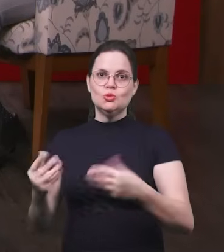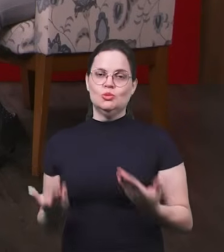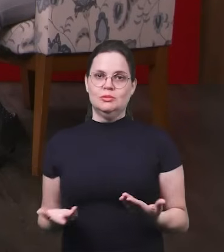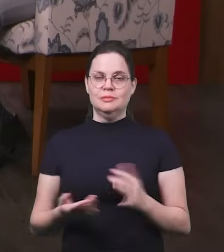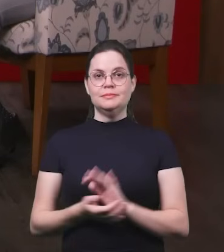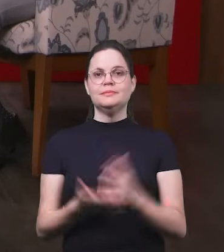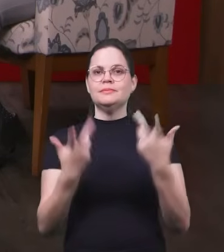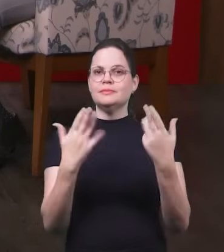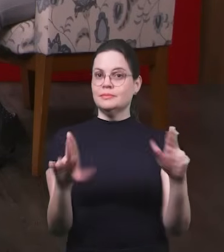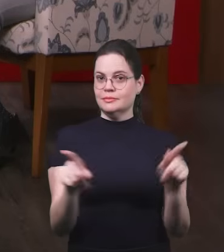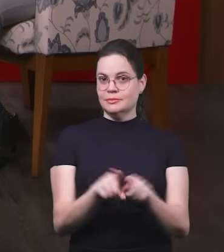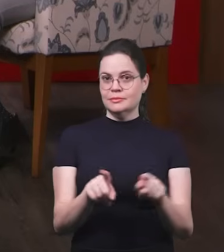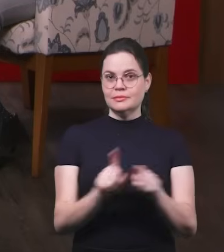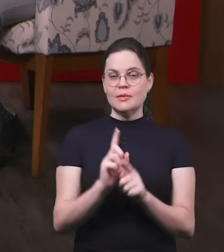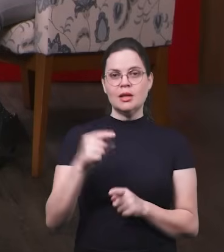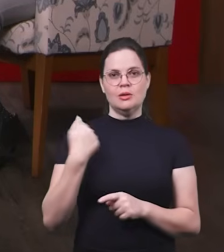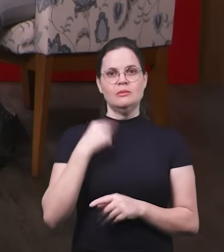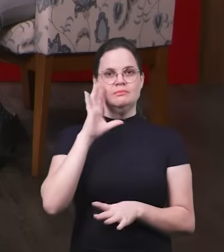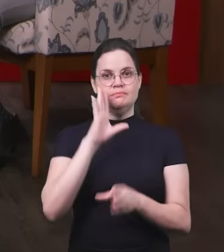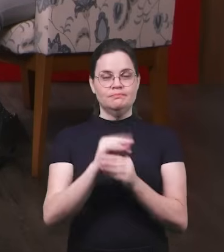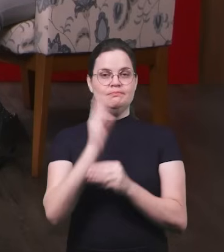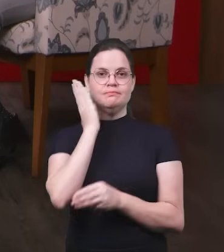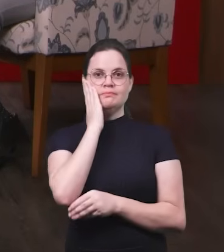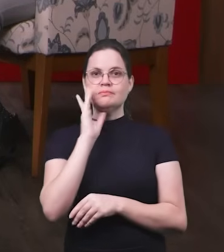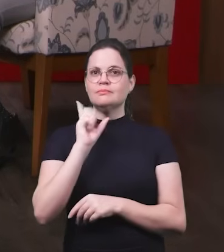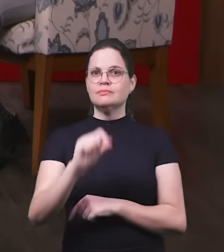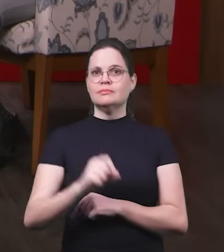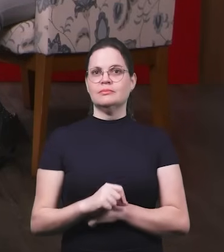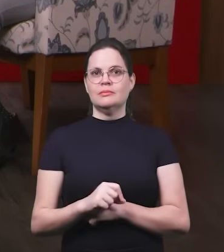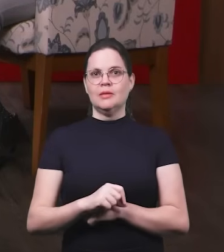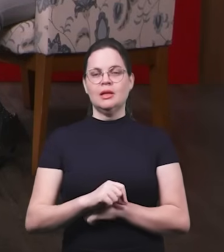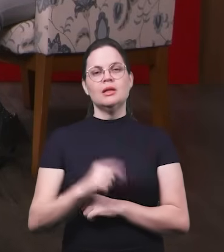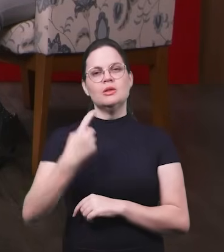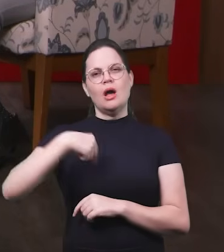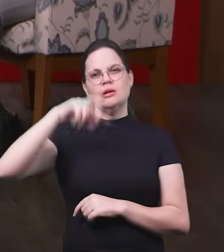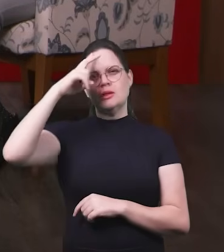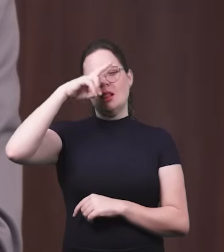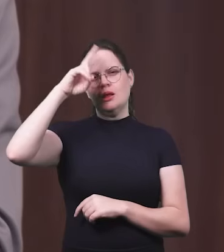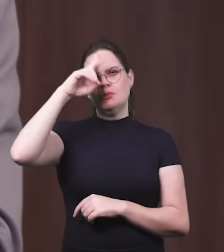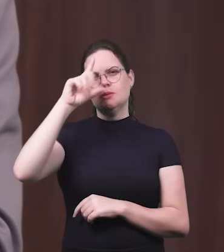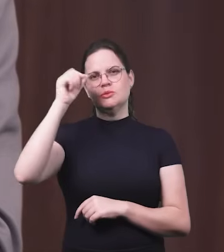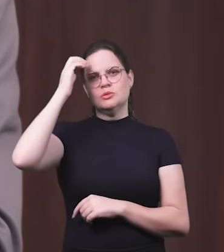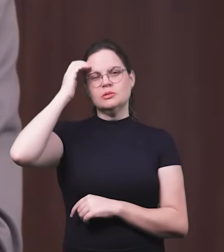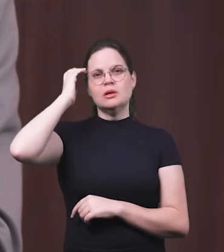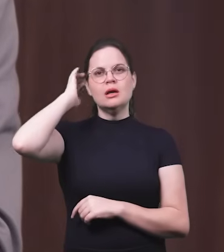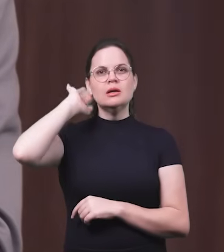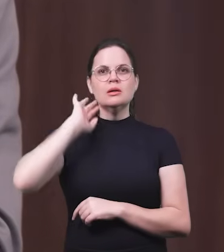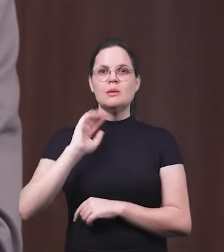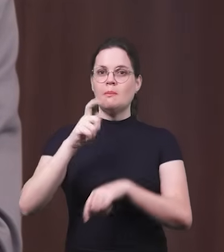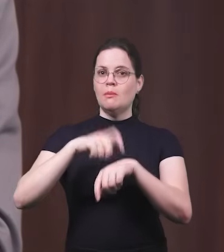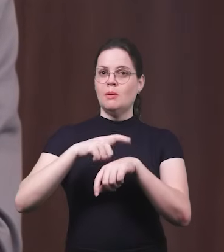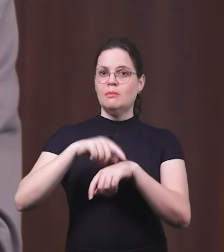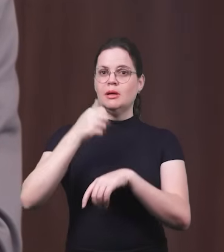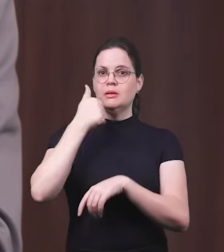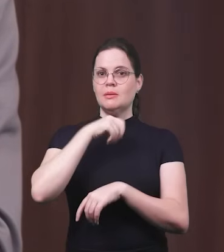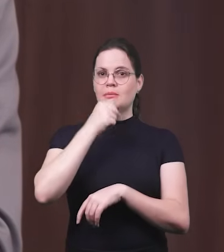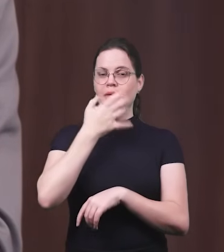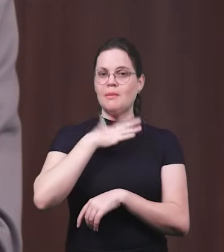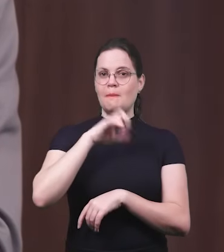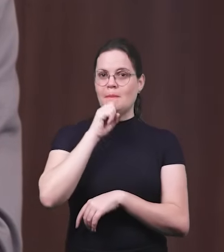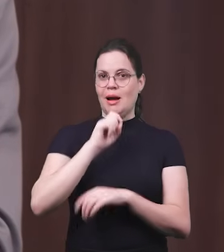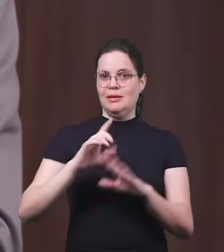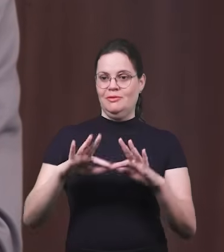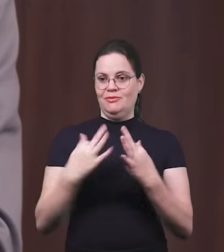Todos nós, praticamente, nós sempre tem exceções, temos na memória pequenos momentos com nossos pais que nos